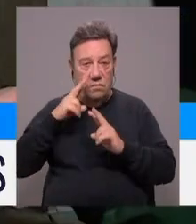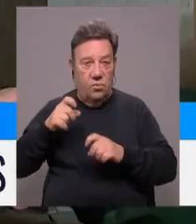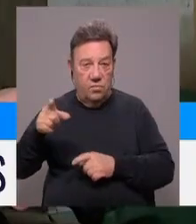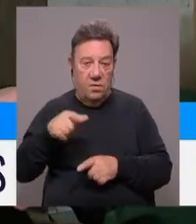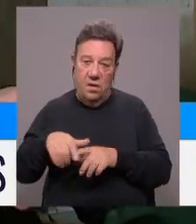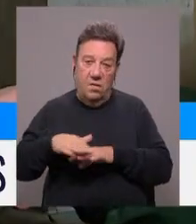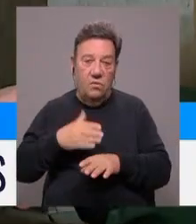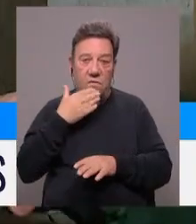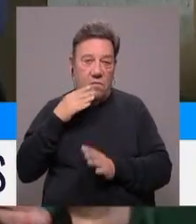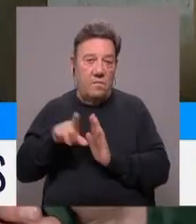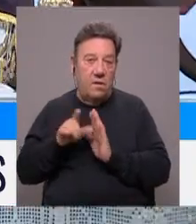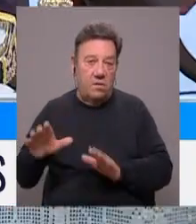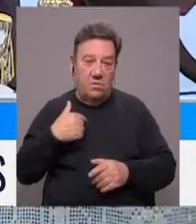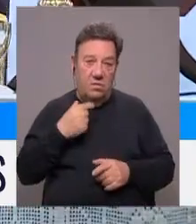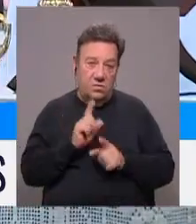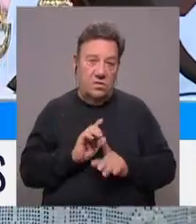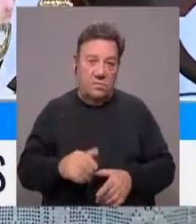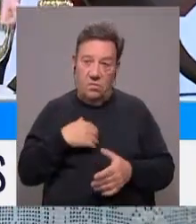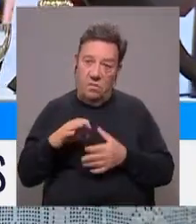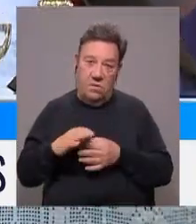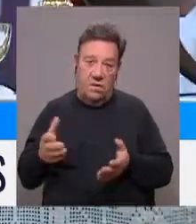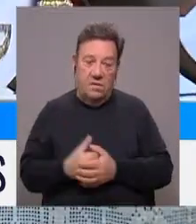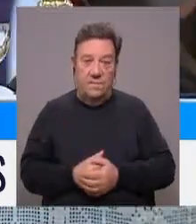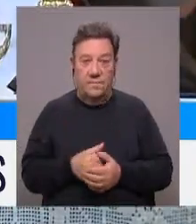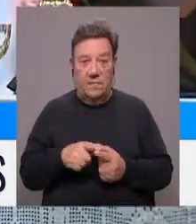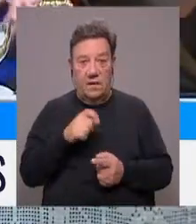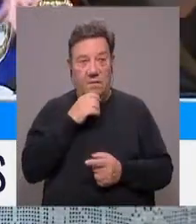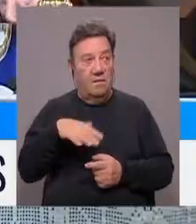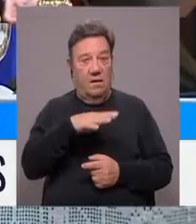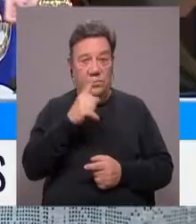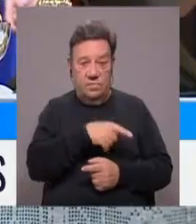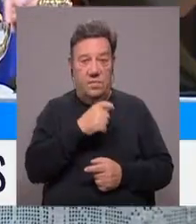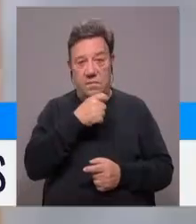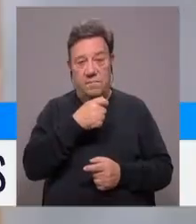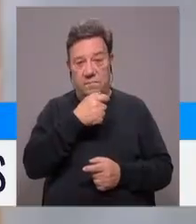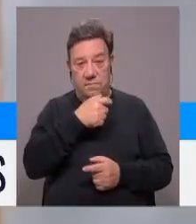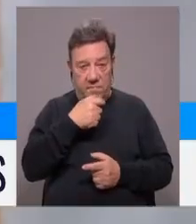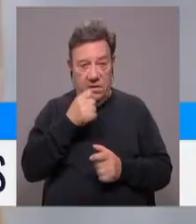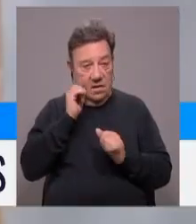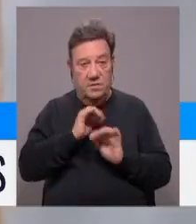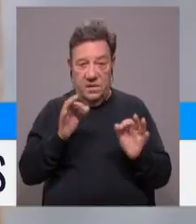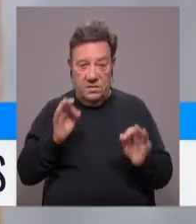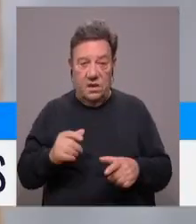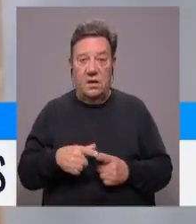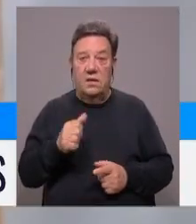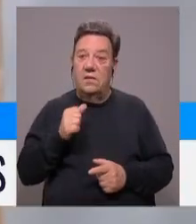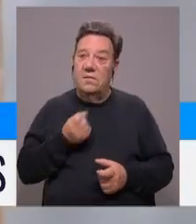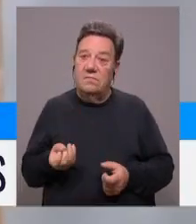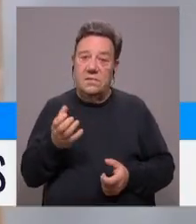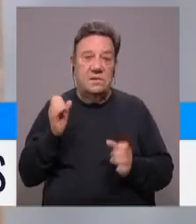atua conforme a lei. E nós cá estamos para colaborar. O Patriarcado de Lisboa promete transparência total e tolerância